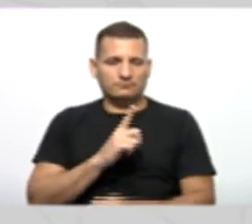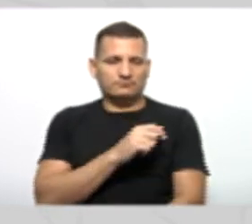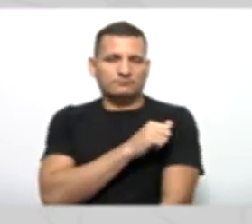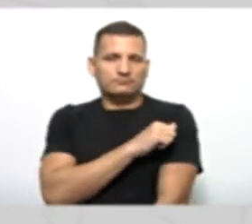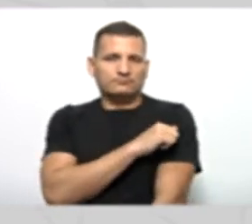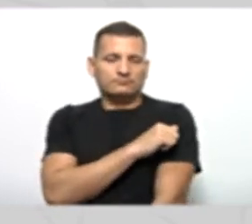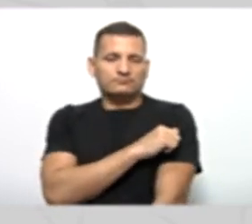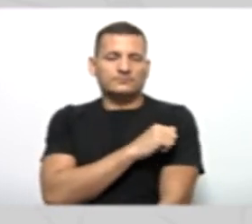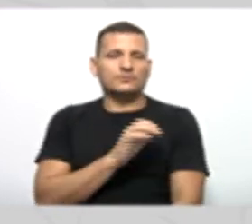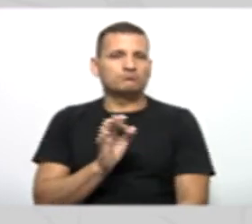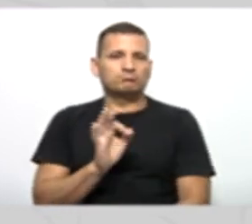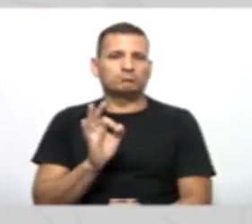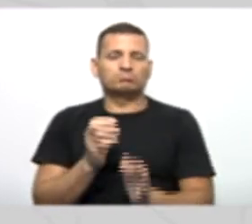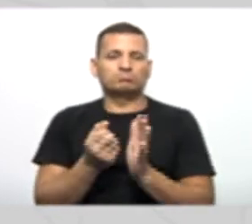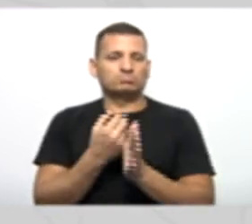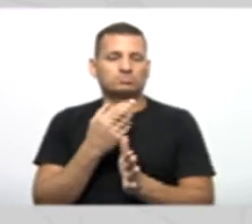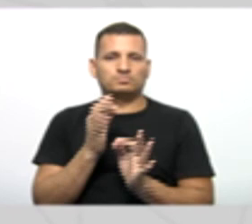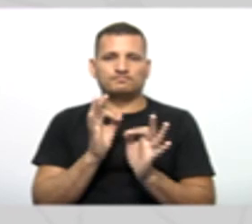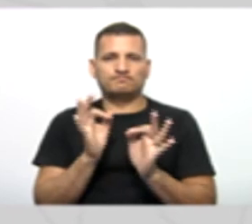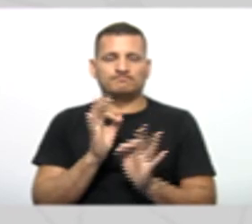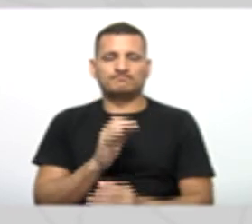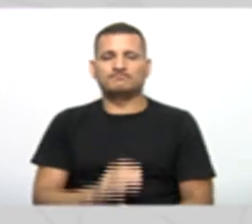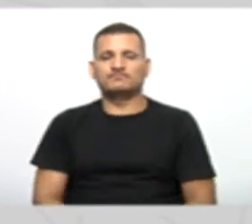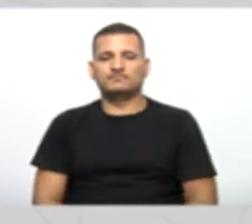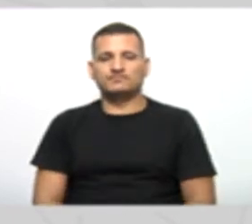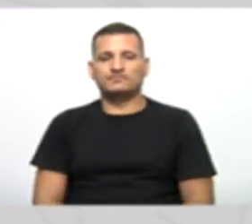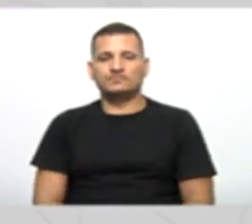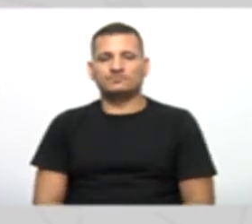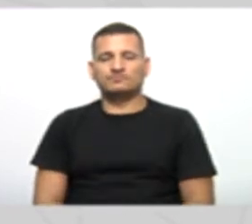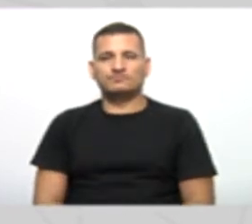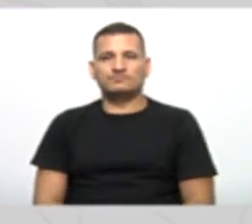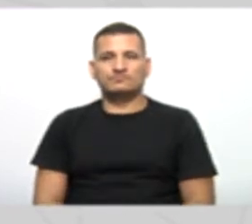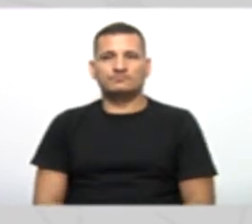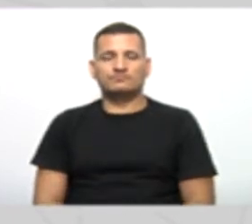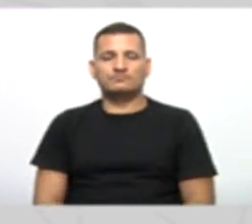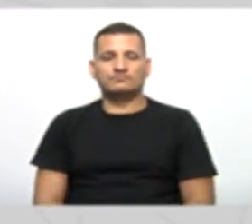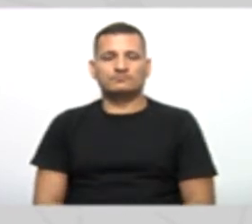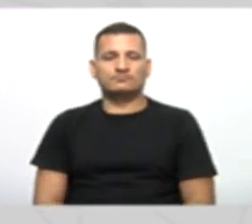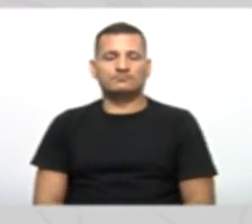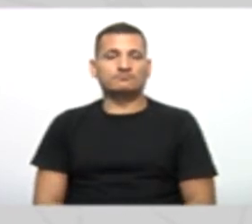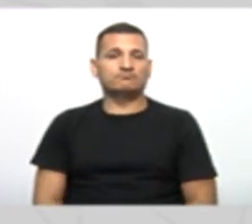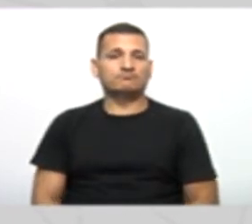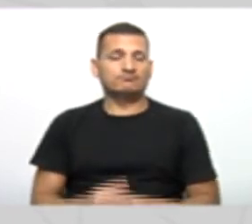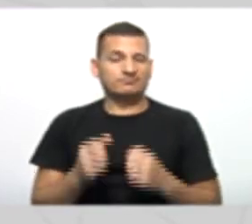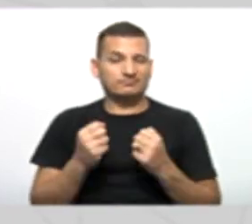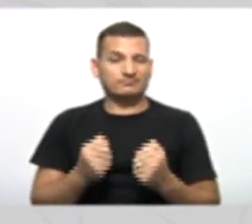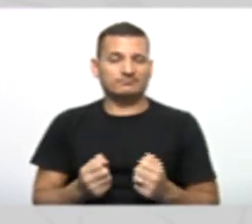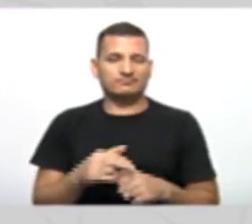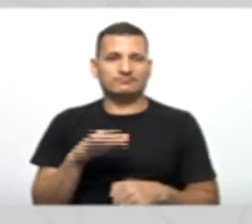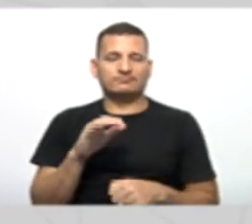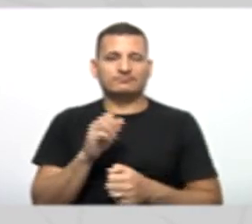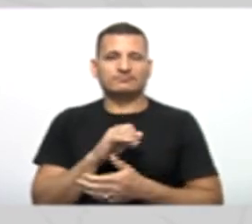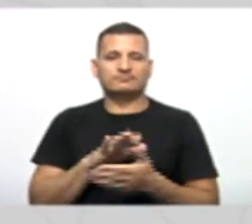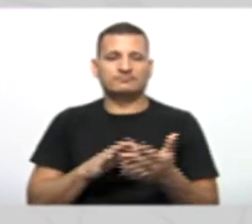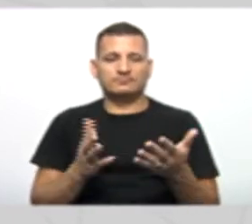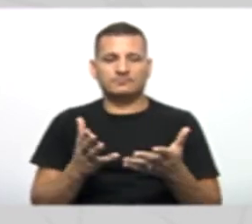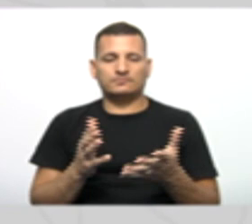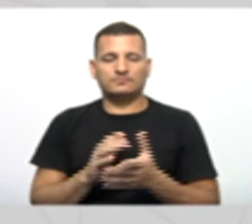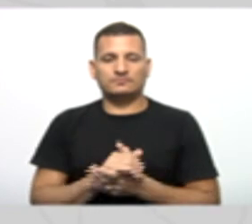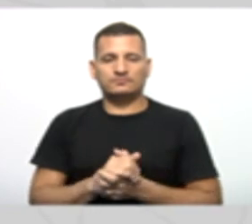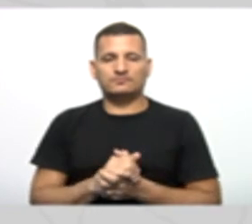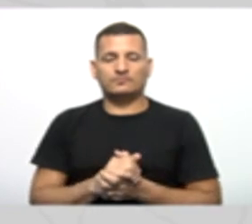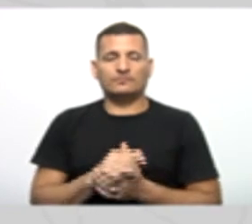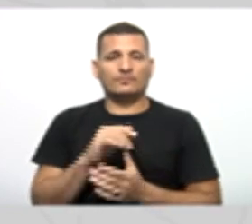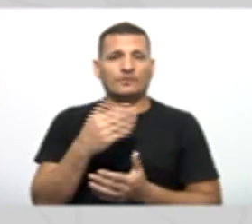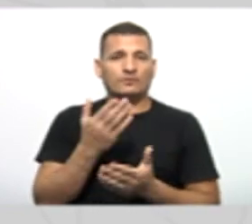Não enviaram. Ainda não, né? Ainda não. Hoje o exercício foi um pouco mais puxado, né, pessoal? Então, mas vamos lá. Pessoal, sempre que você